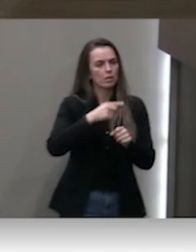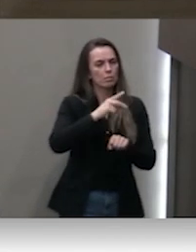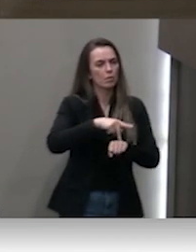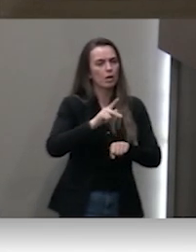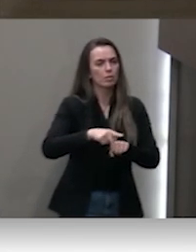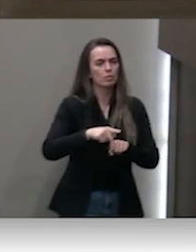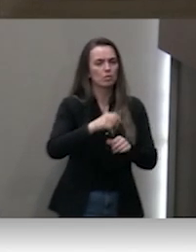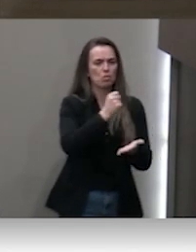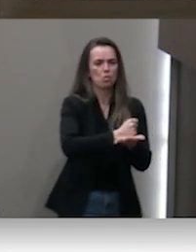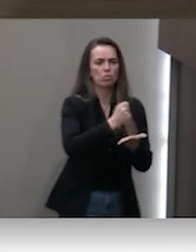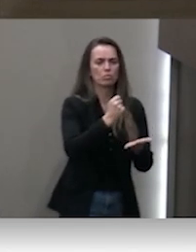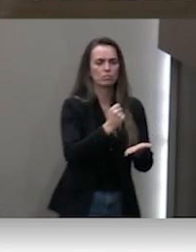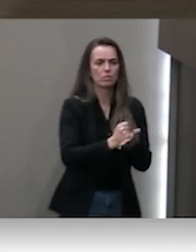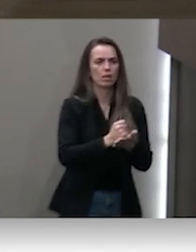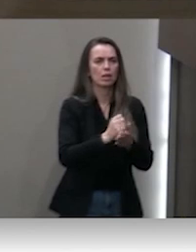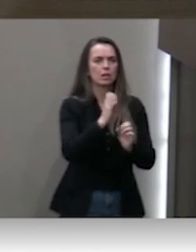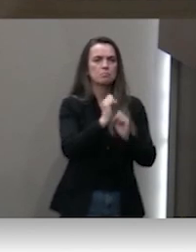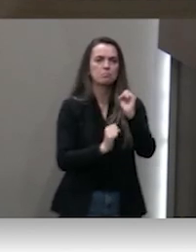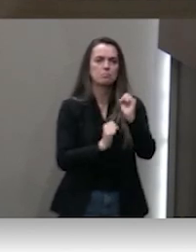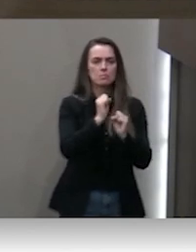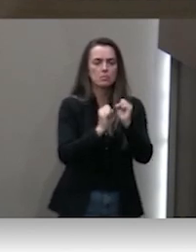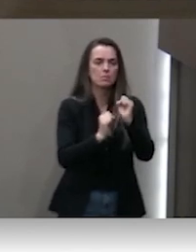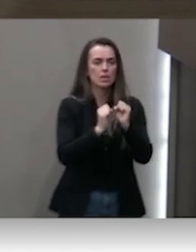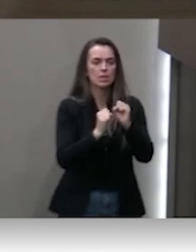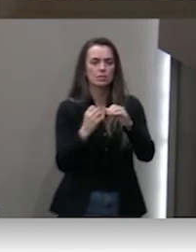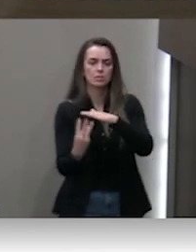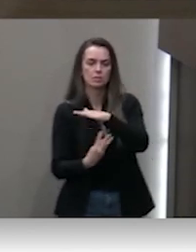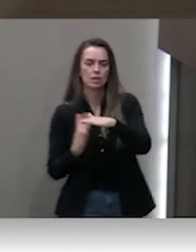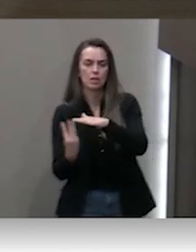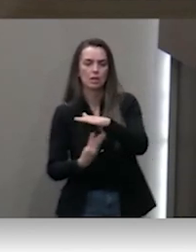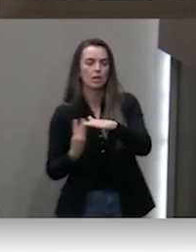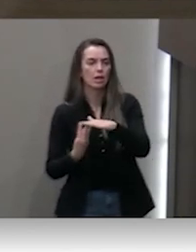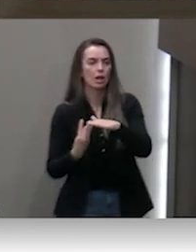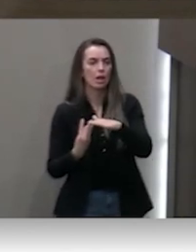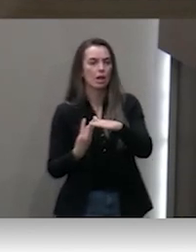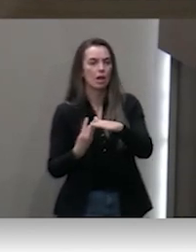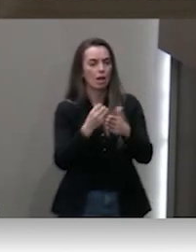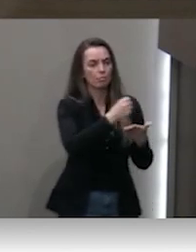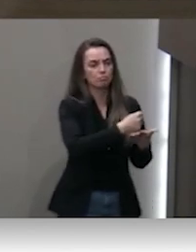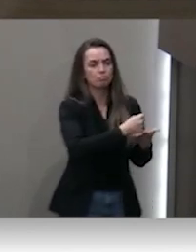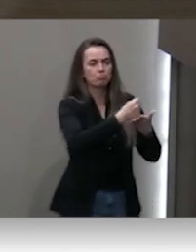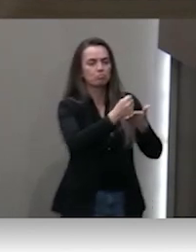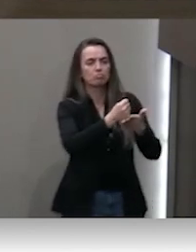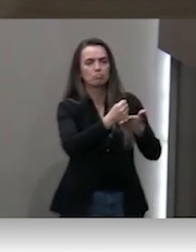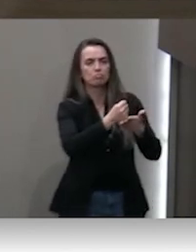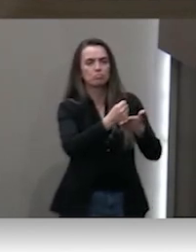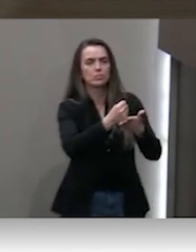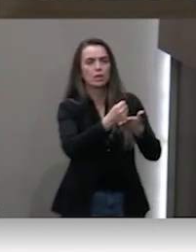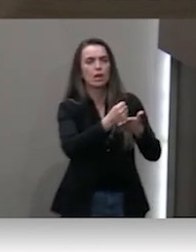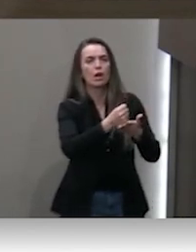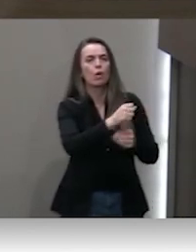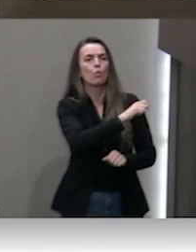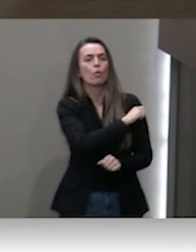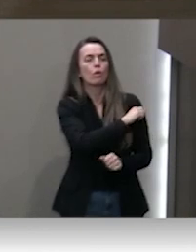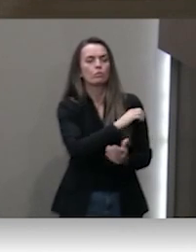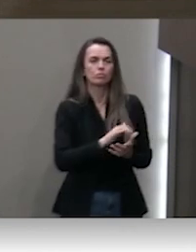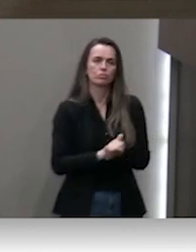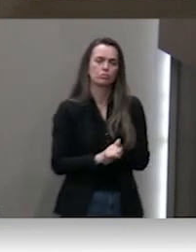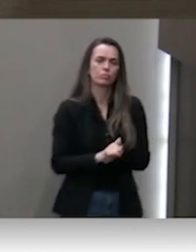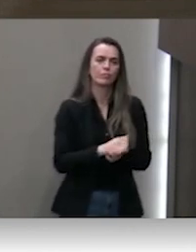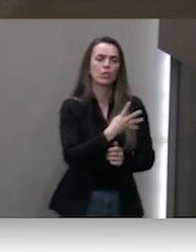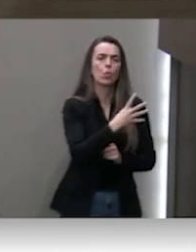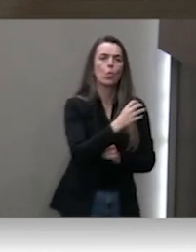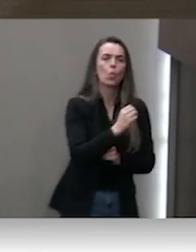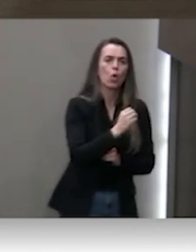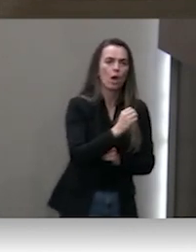terceirizada para fazer o transporte escolar. Segundo o portal do município, são 40 linhas,